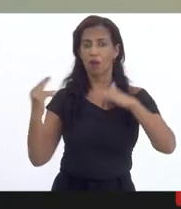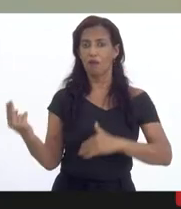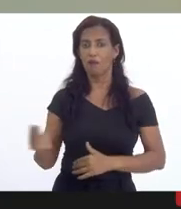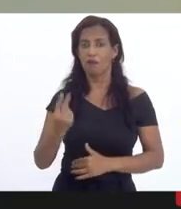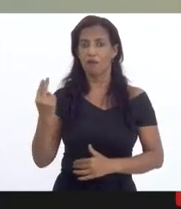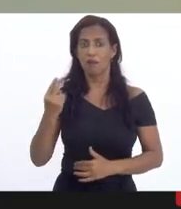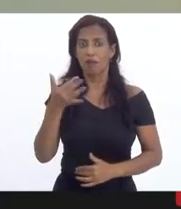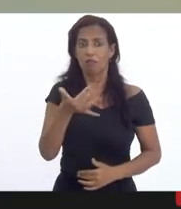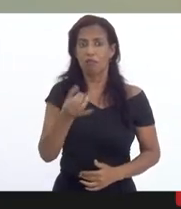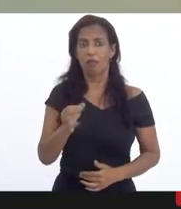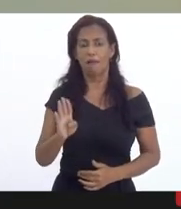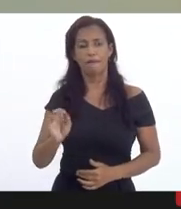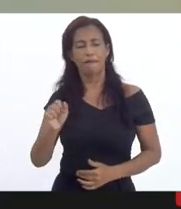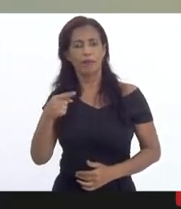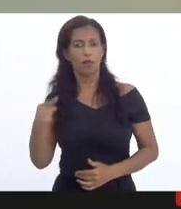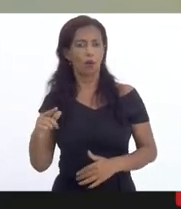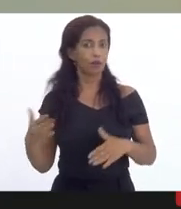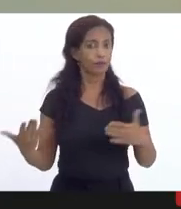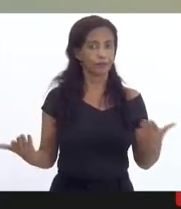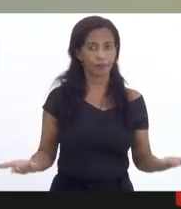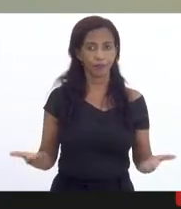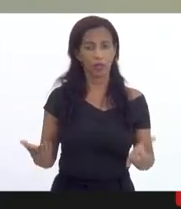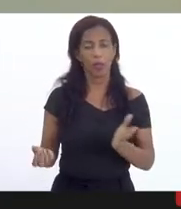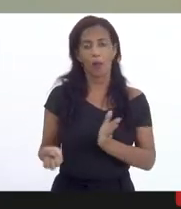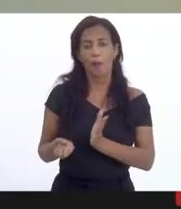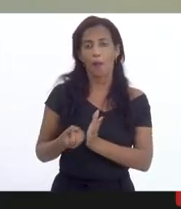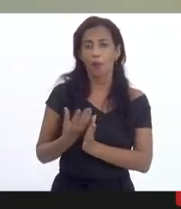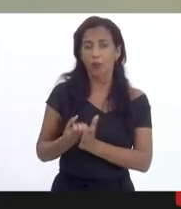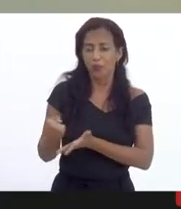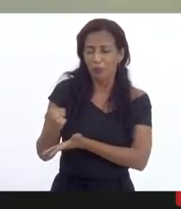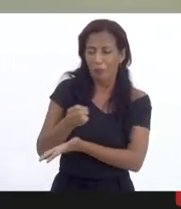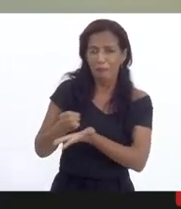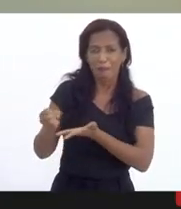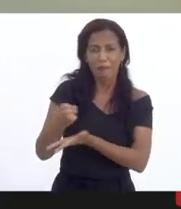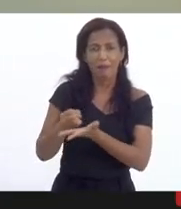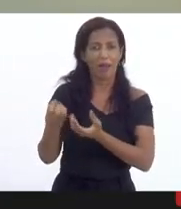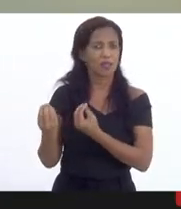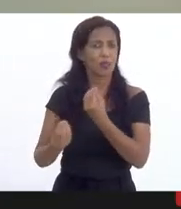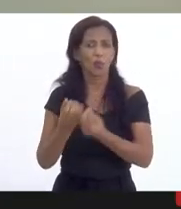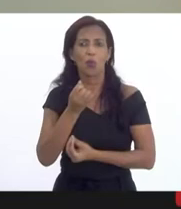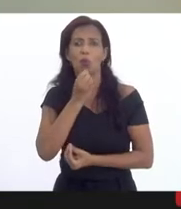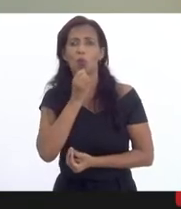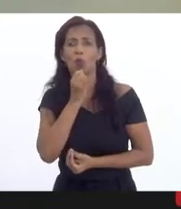assustador de 10 bilhões. Ou seja, produtos básicos,